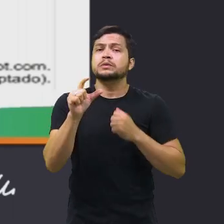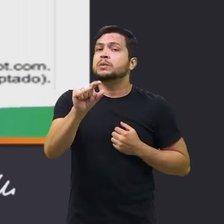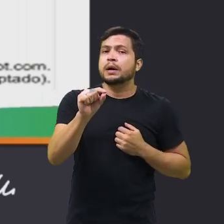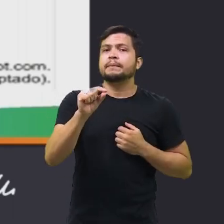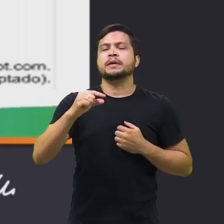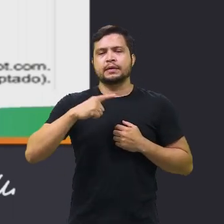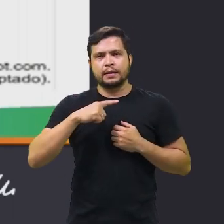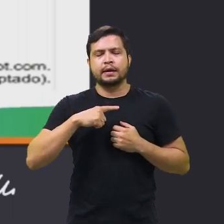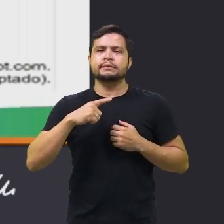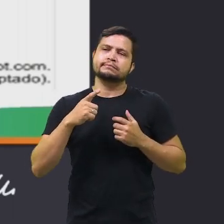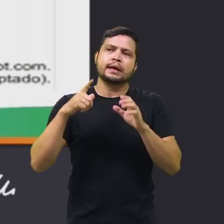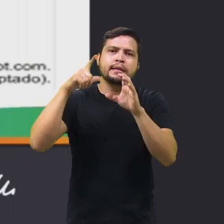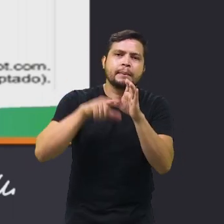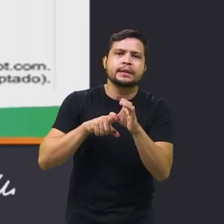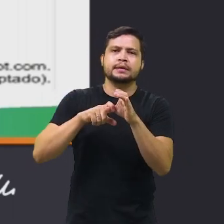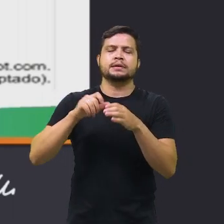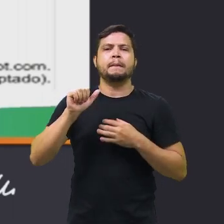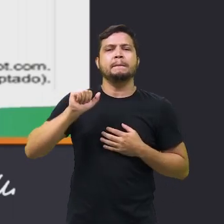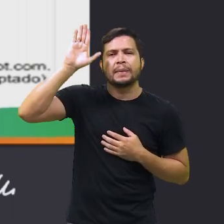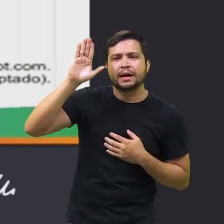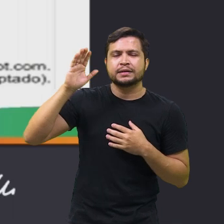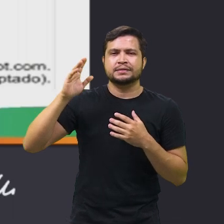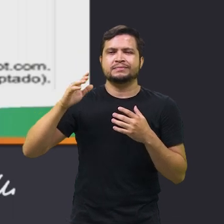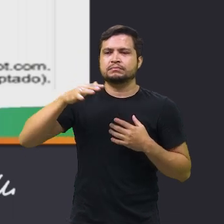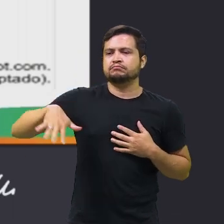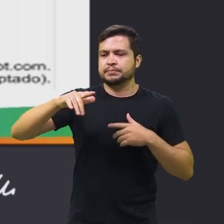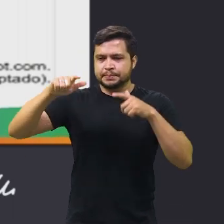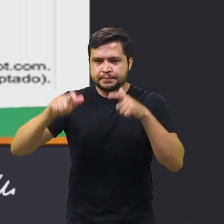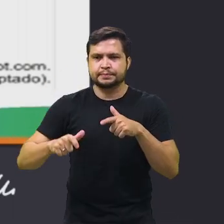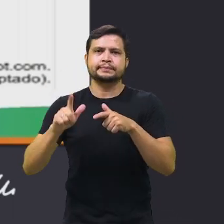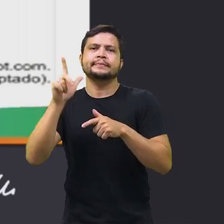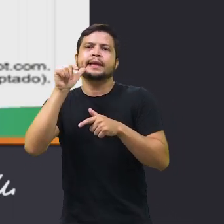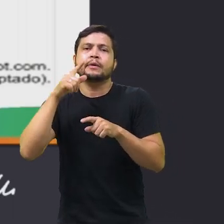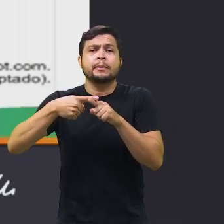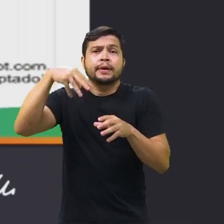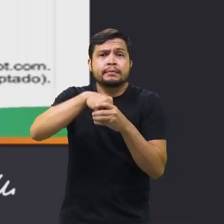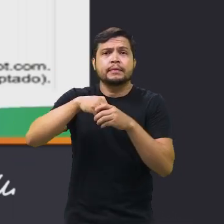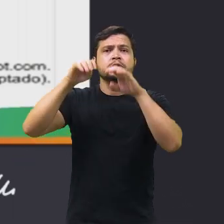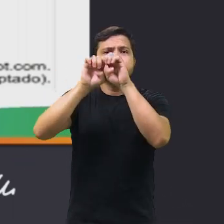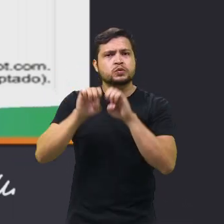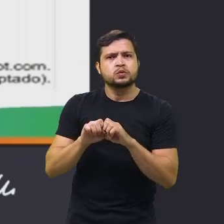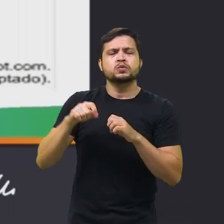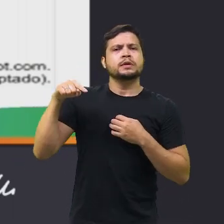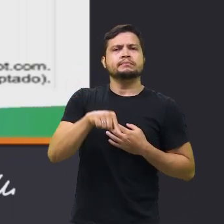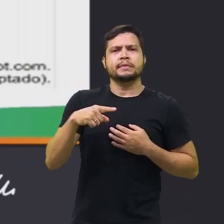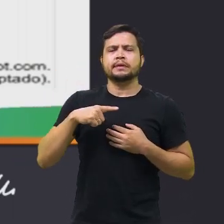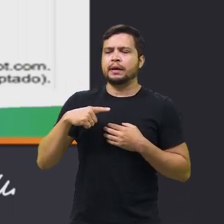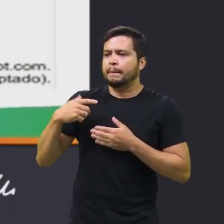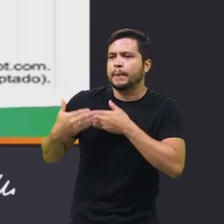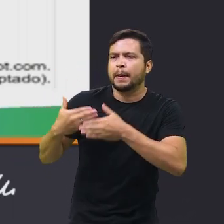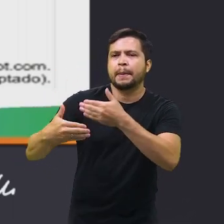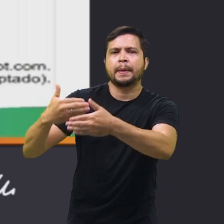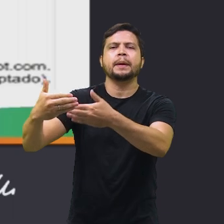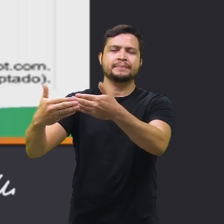maior aí do ambiente aquático, né? Devido às adaptações e devido às estruturas que elas apresentaram ao longo do seu